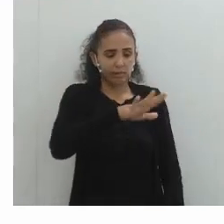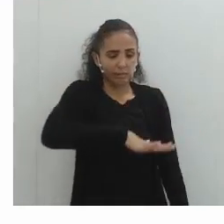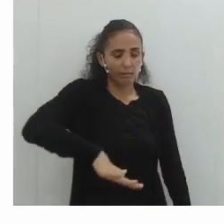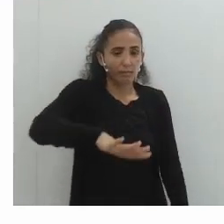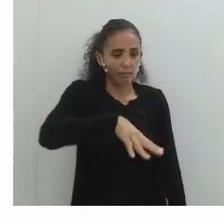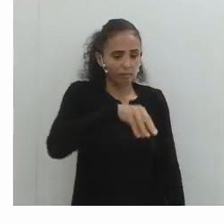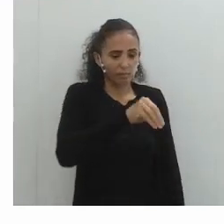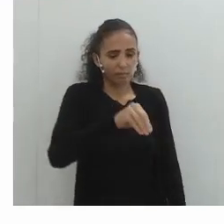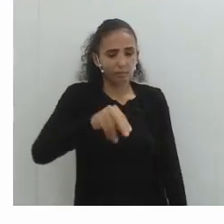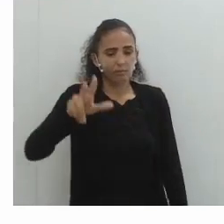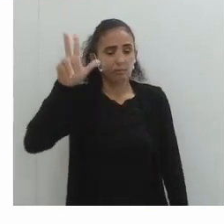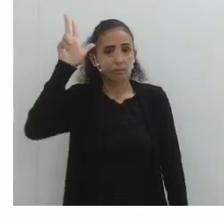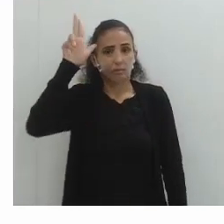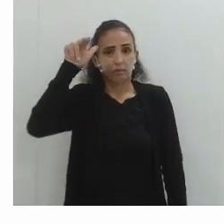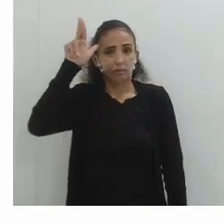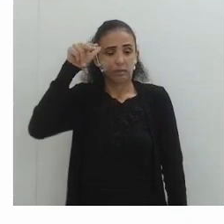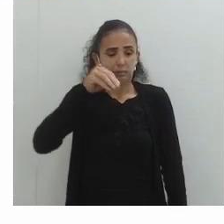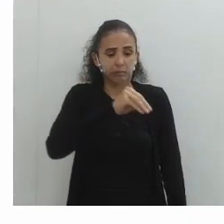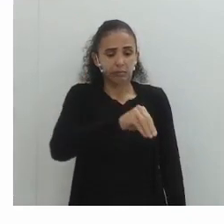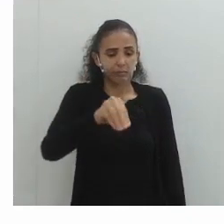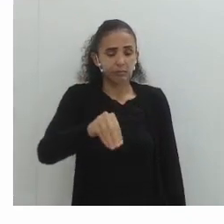espaço lá no tabuleiro,